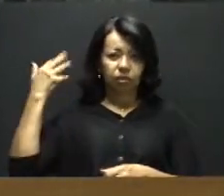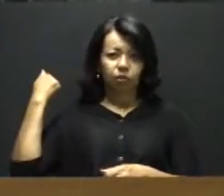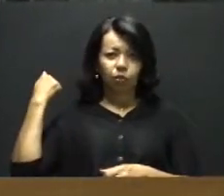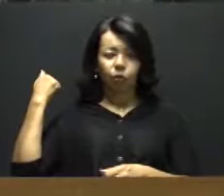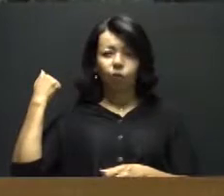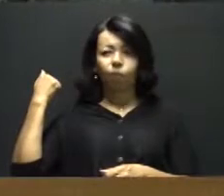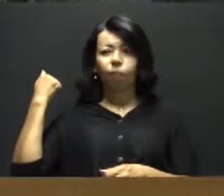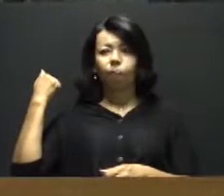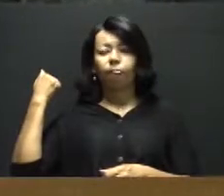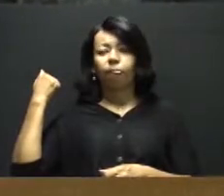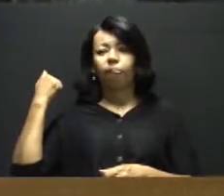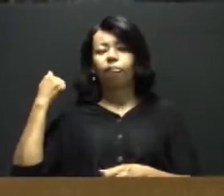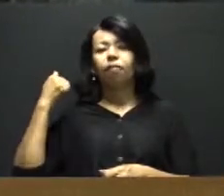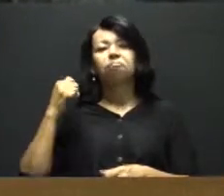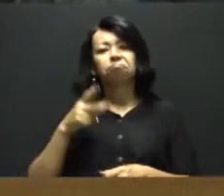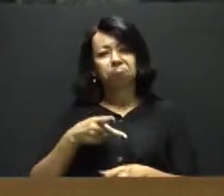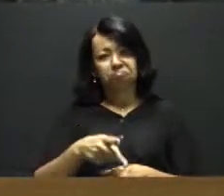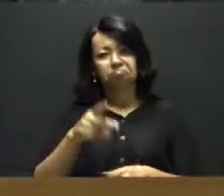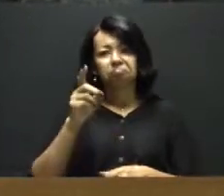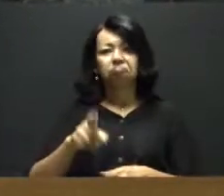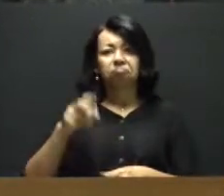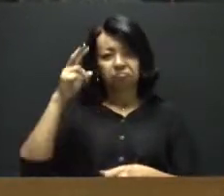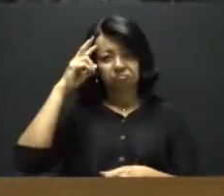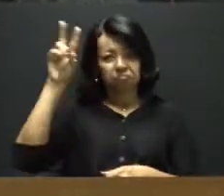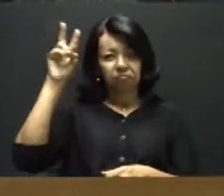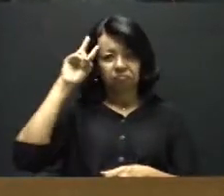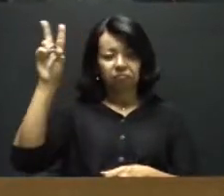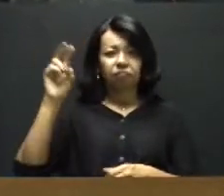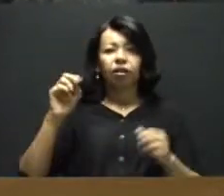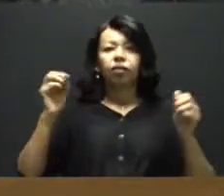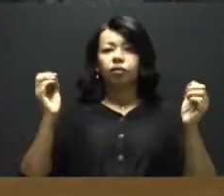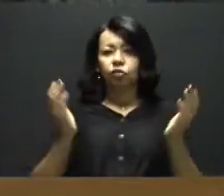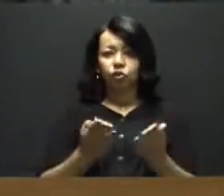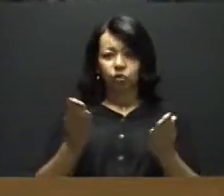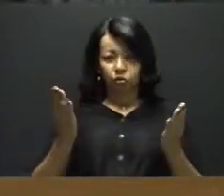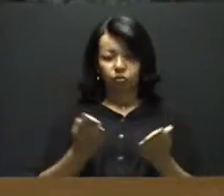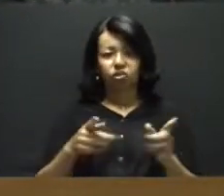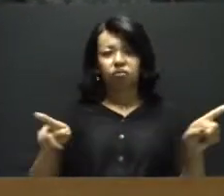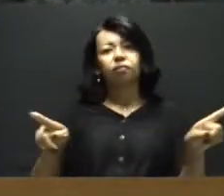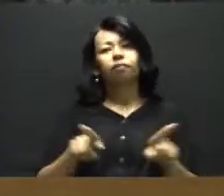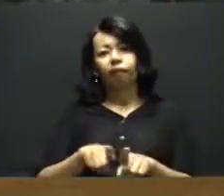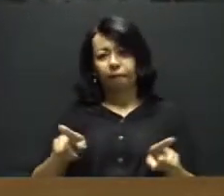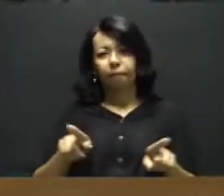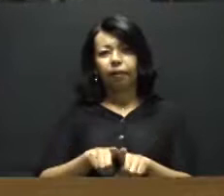vai ser lembrada e essa de hoje também